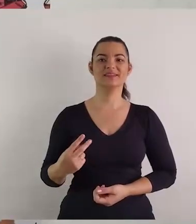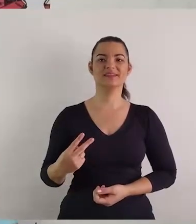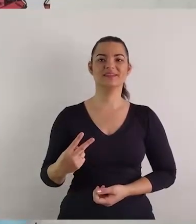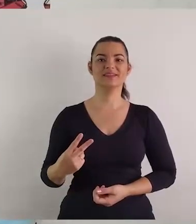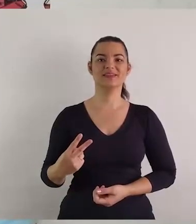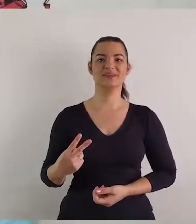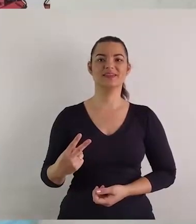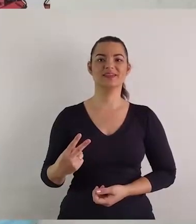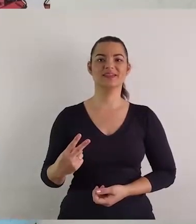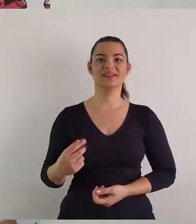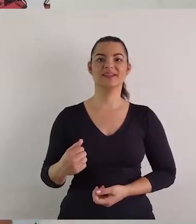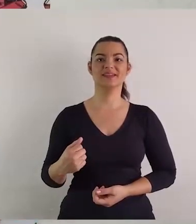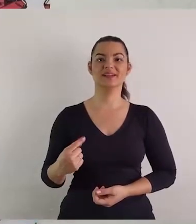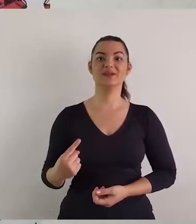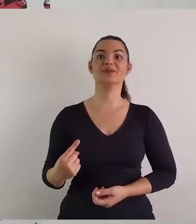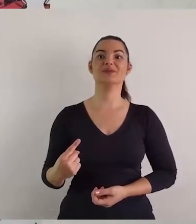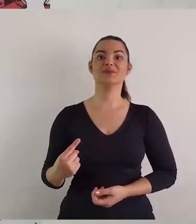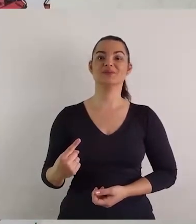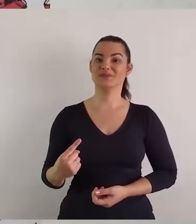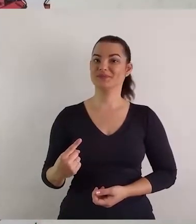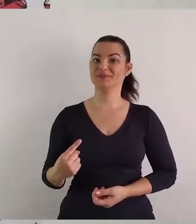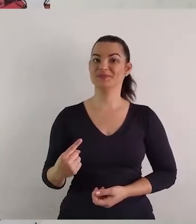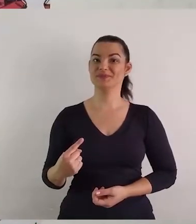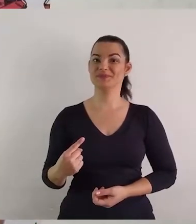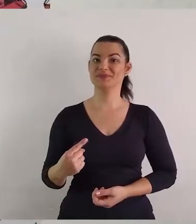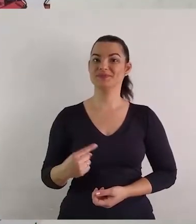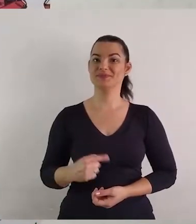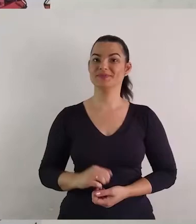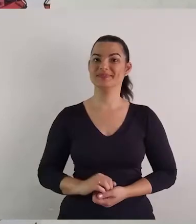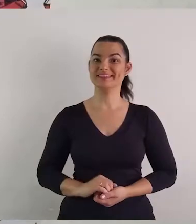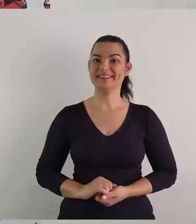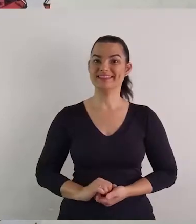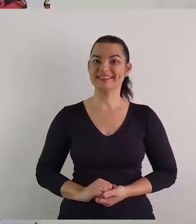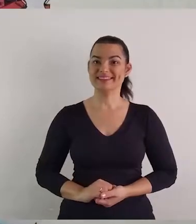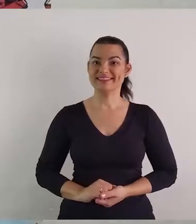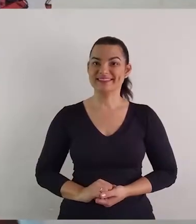3, 2, 1...